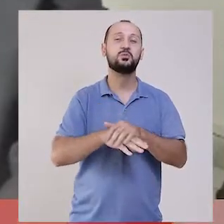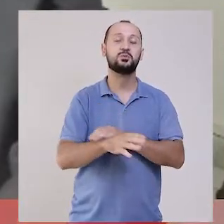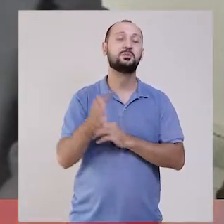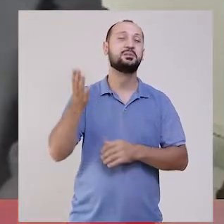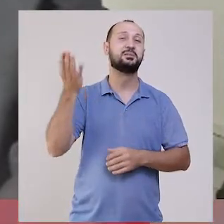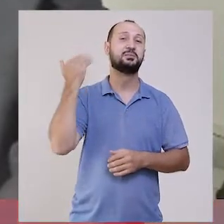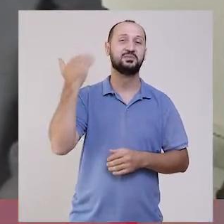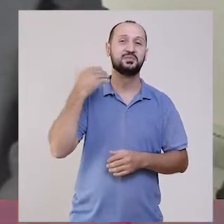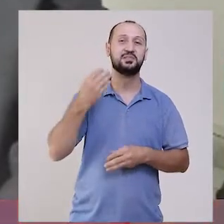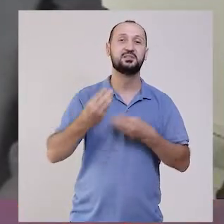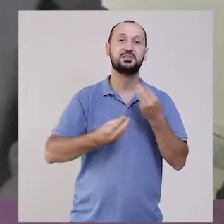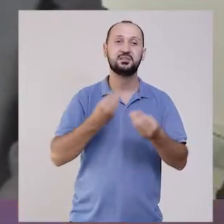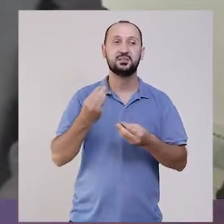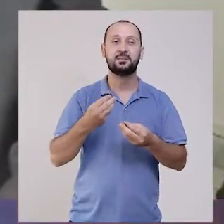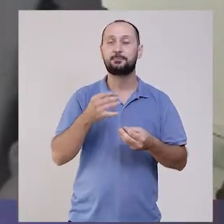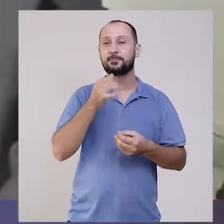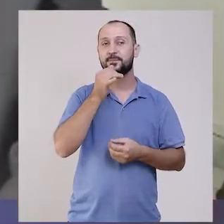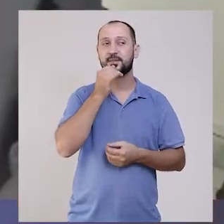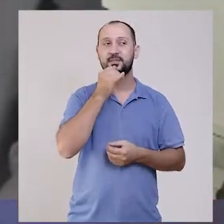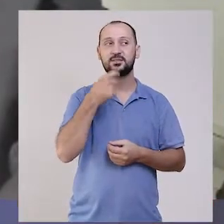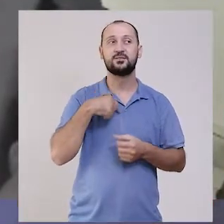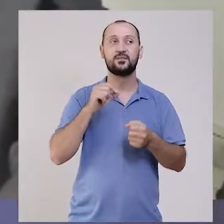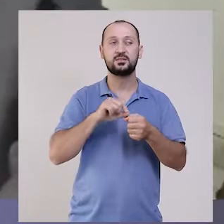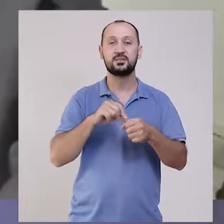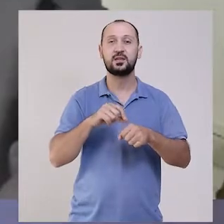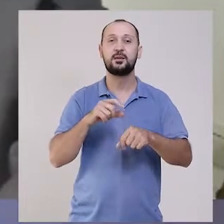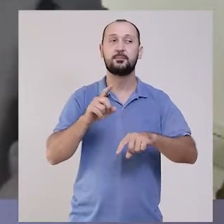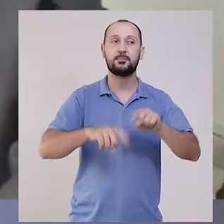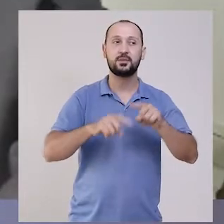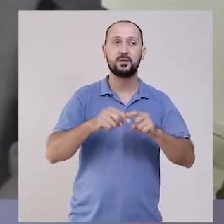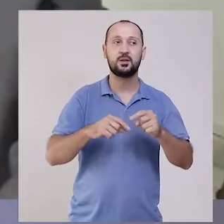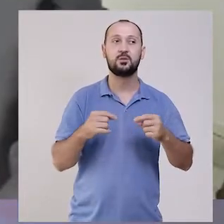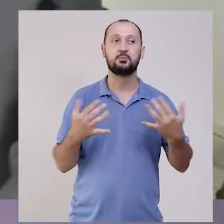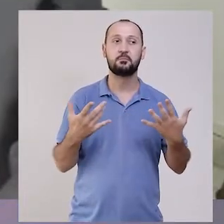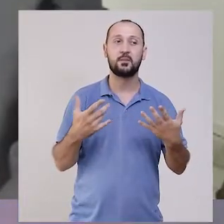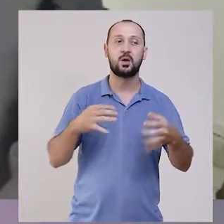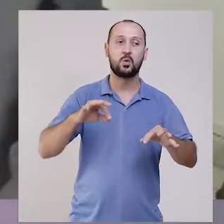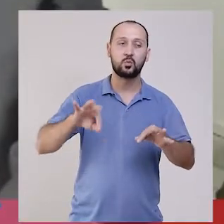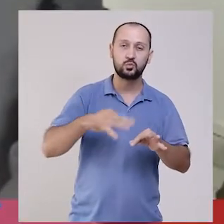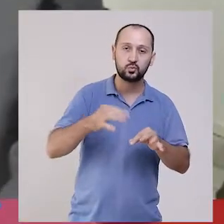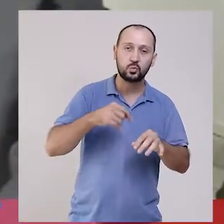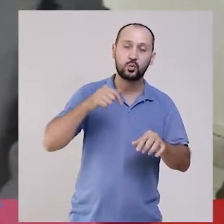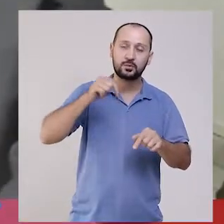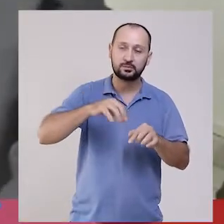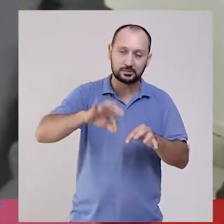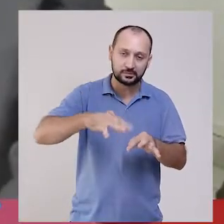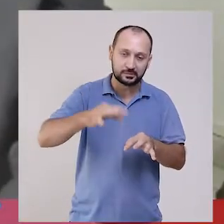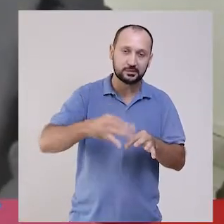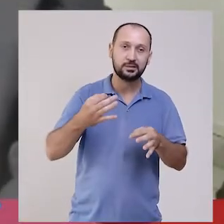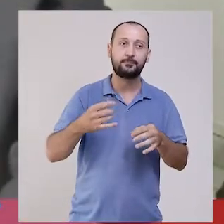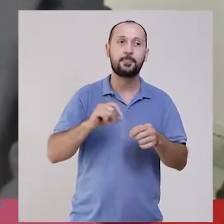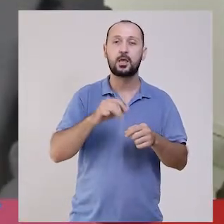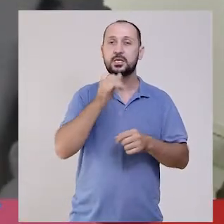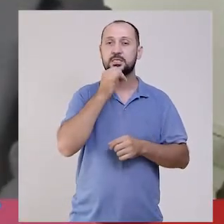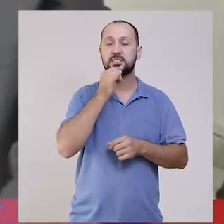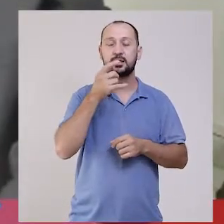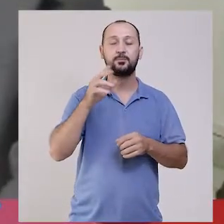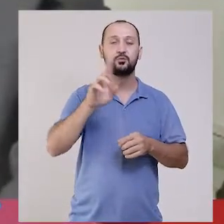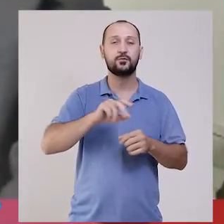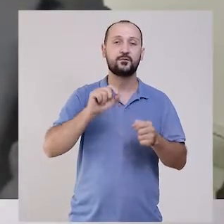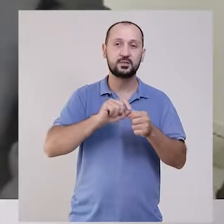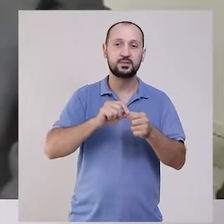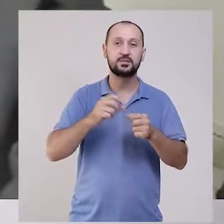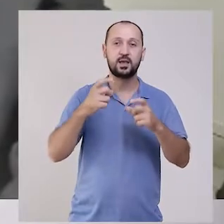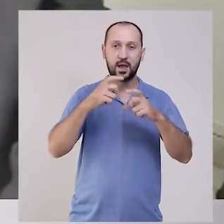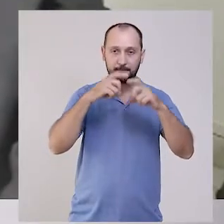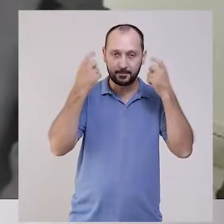de produtos artesanais, né, da costura, enfim, até esse exemplo da máscara aí muito interessante.